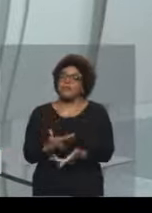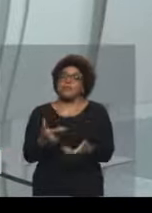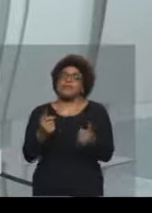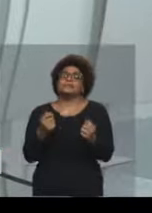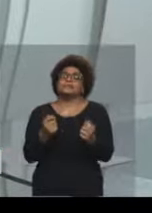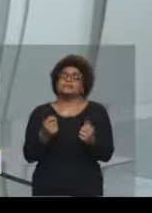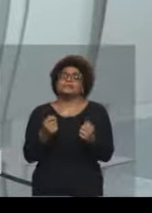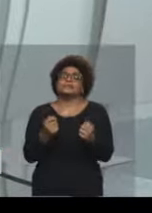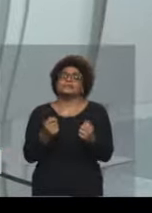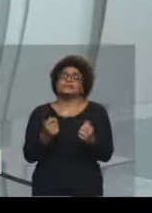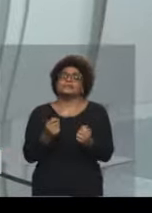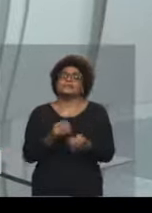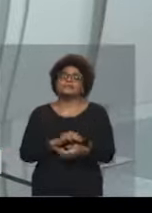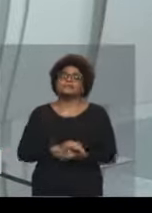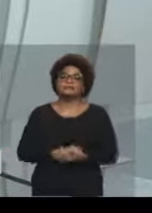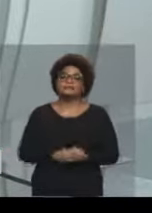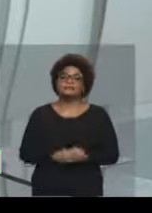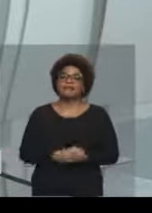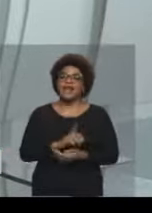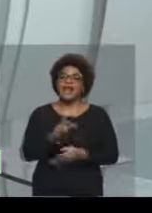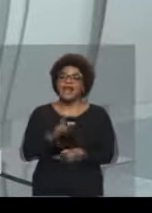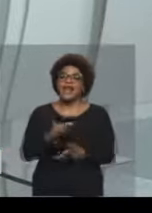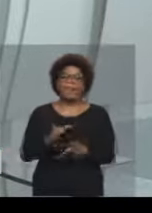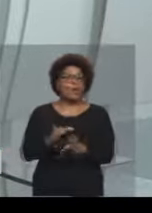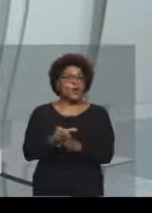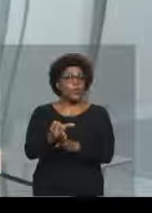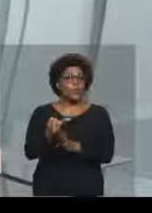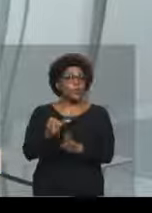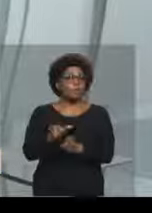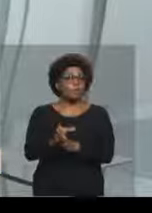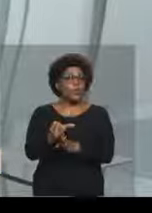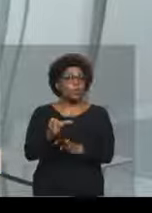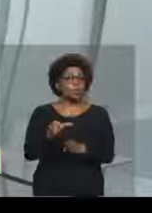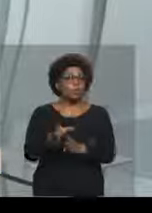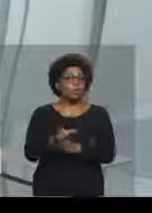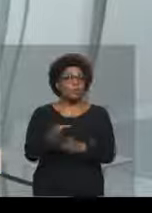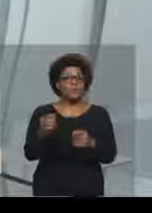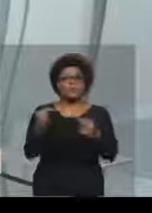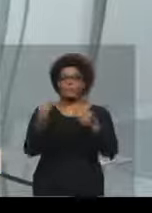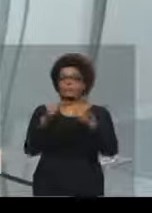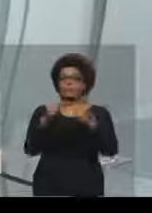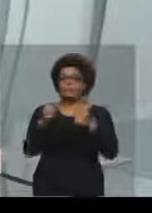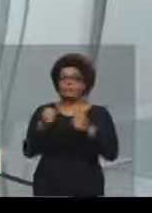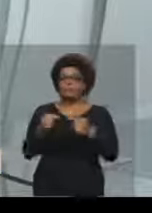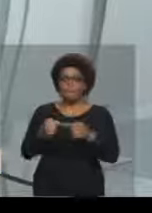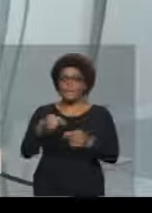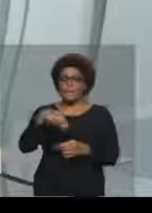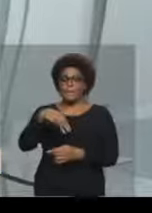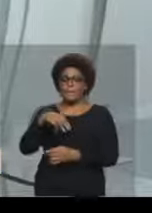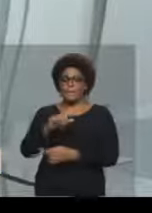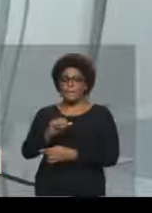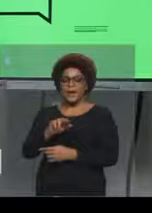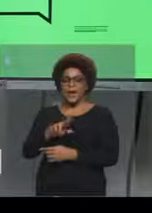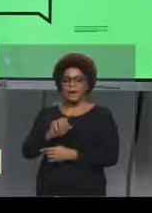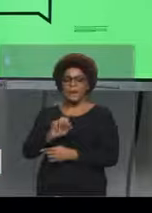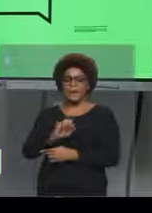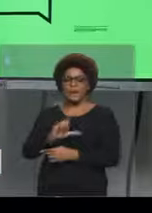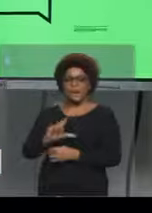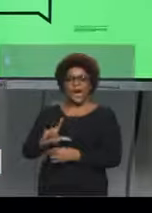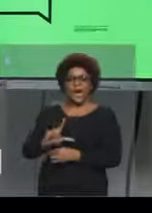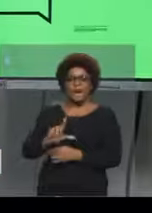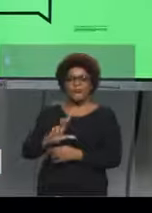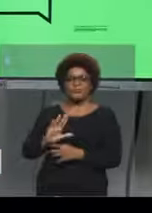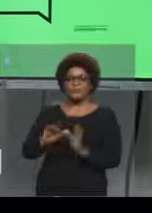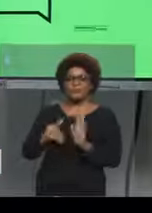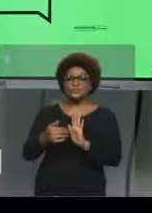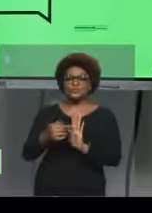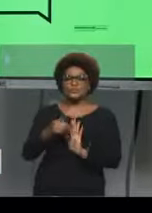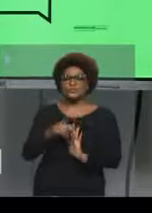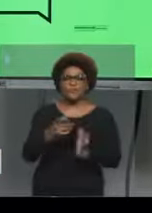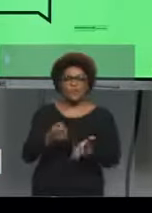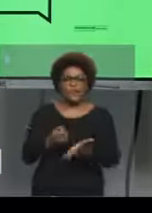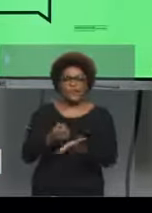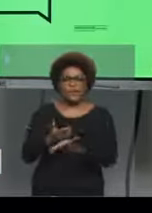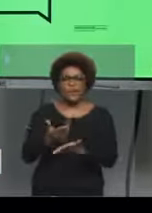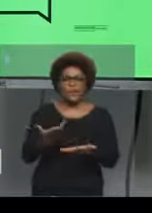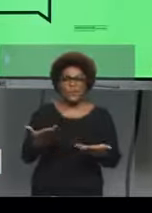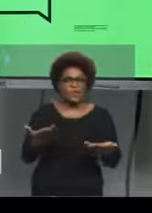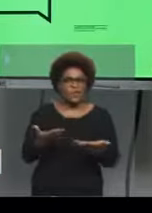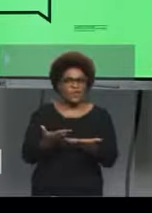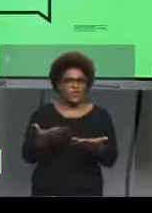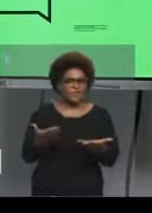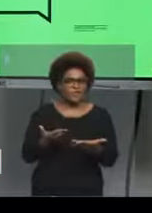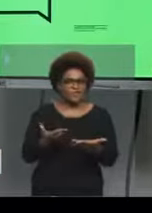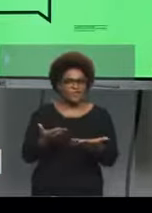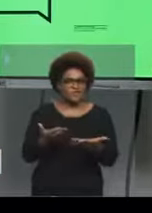Nos orientar aí. É uma instrução, são os manuais, né, os manuais. São os manuais. Então, tudo que você compra hoje, ou que